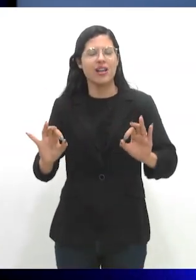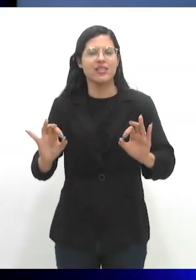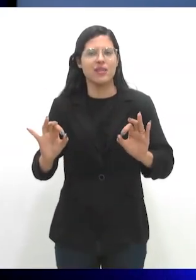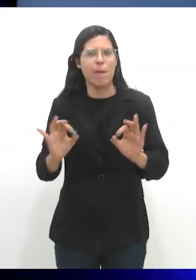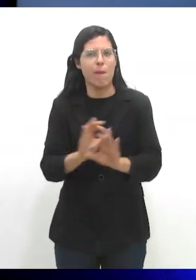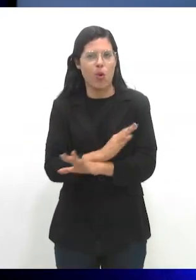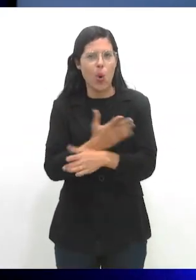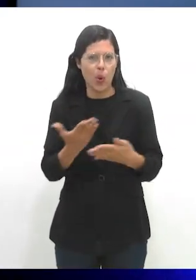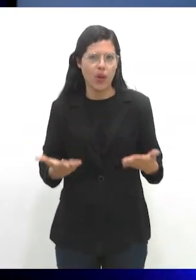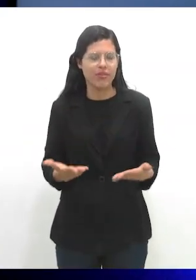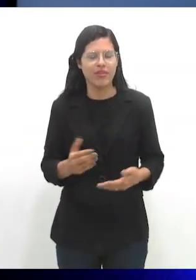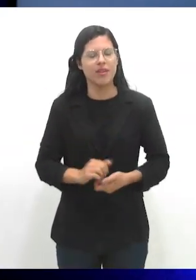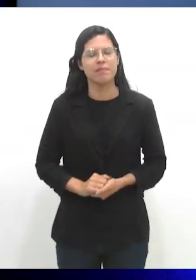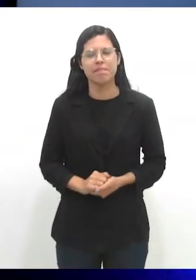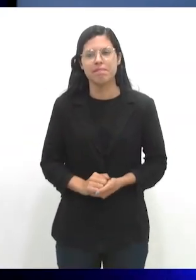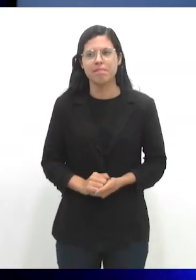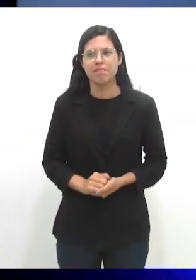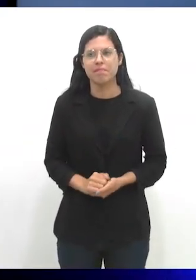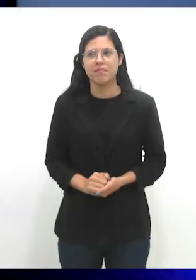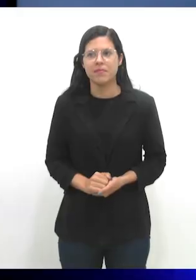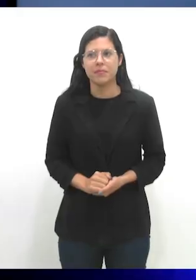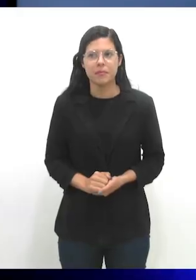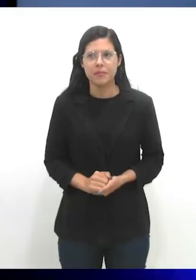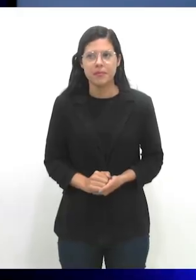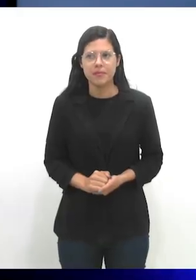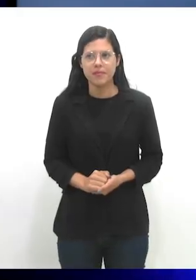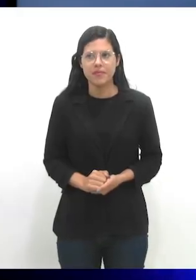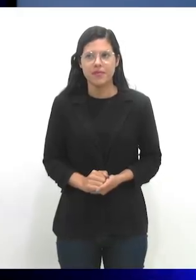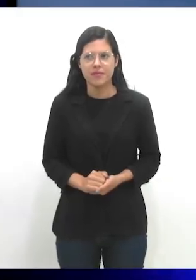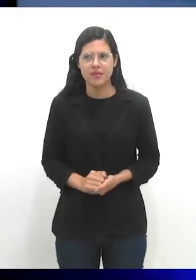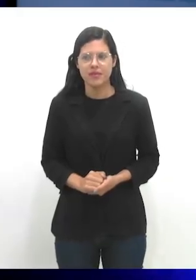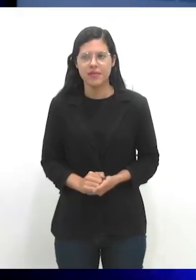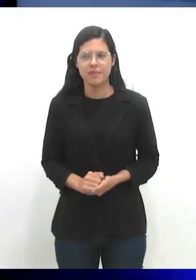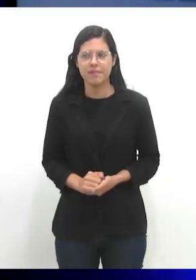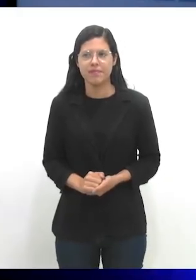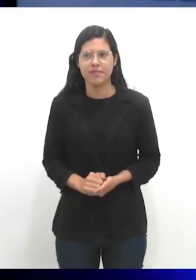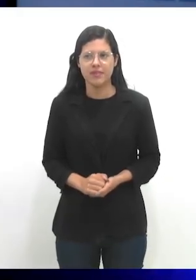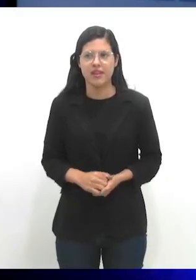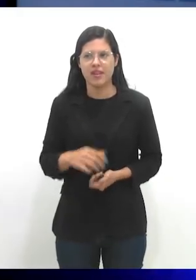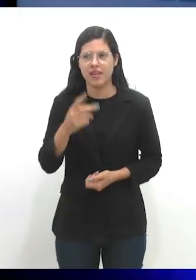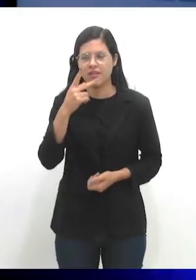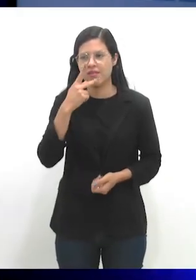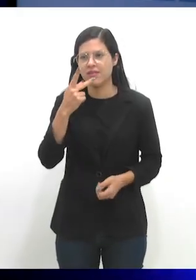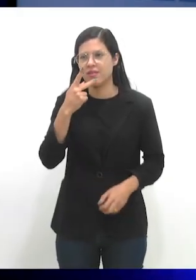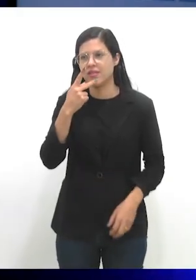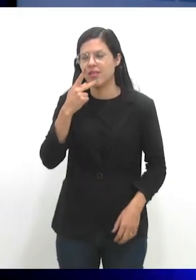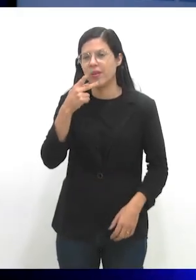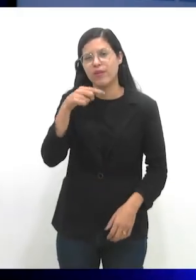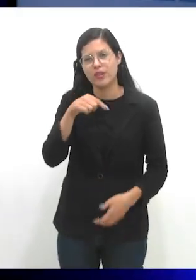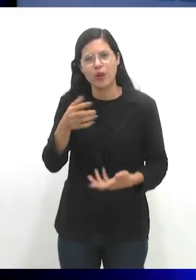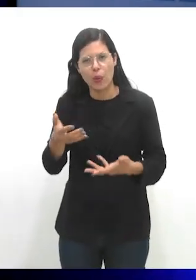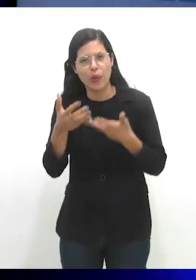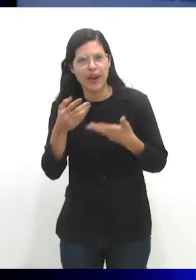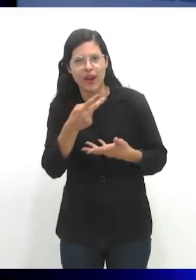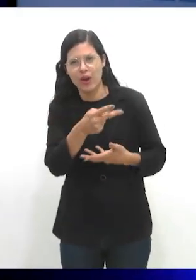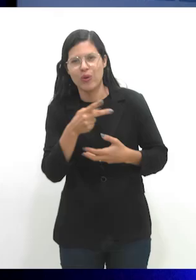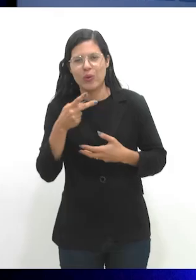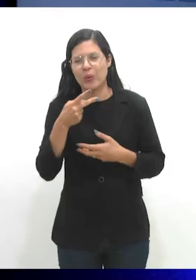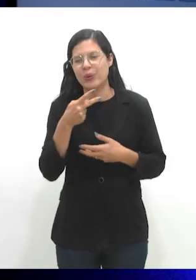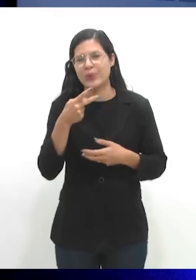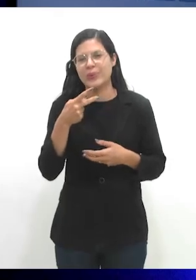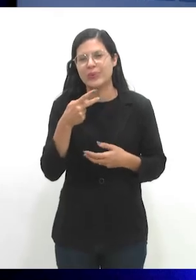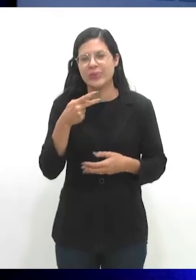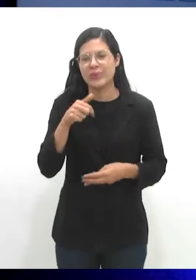São citações, na realidade, e de autores famosos. Ele falou, você não quer, com a sua habilidade aí,